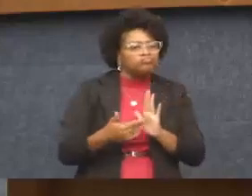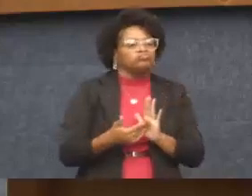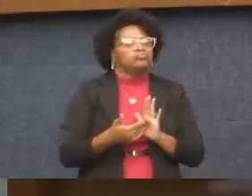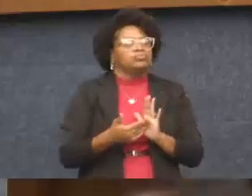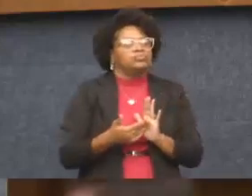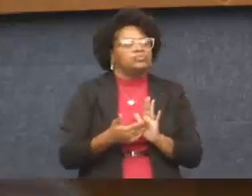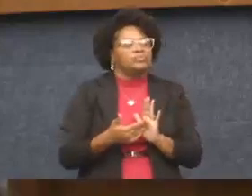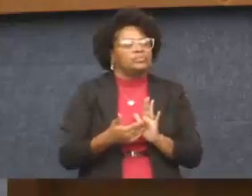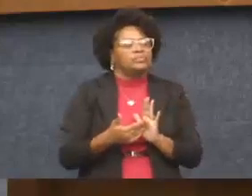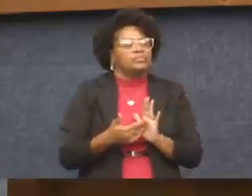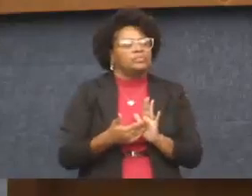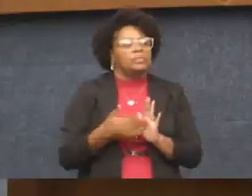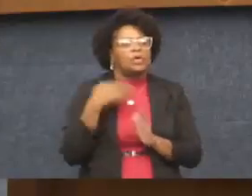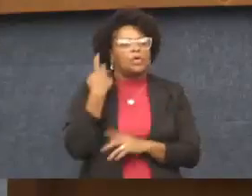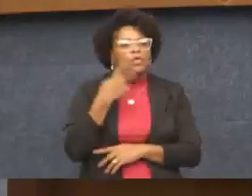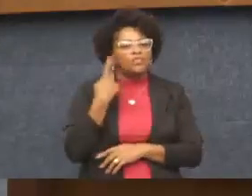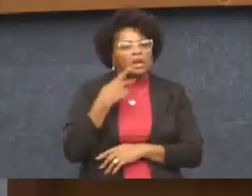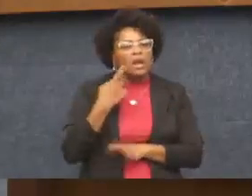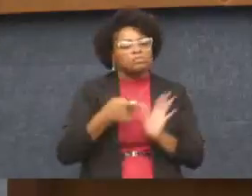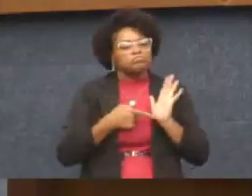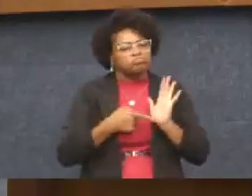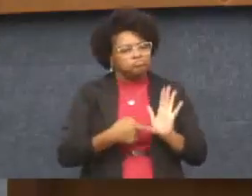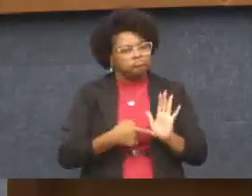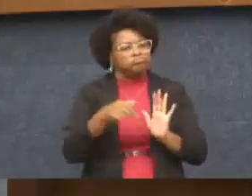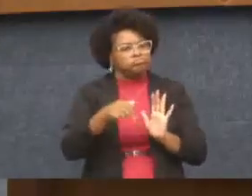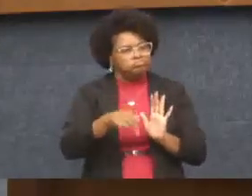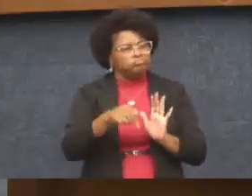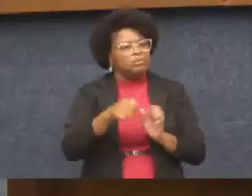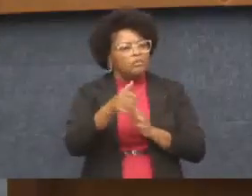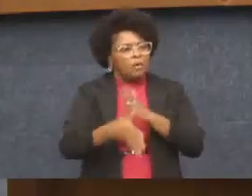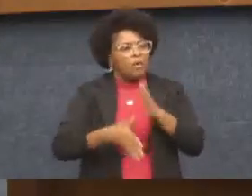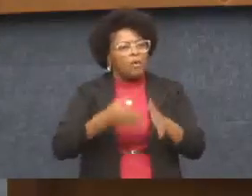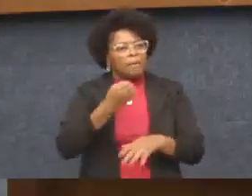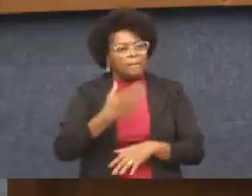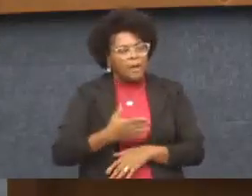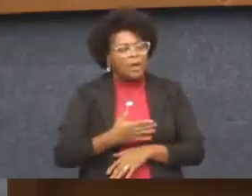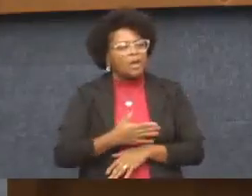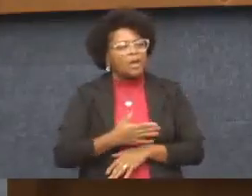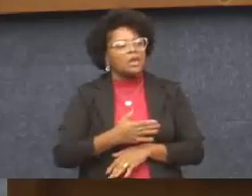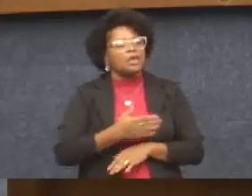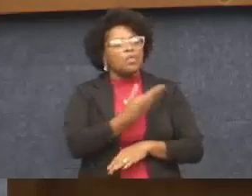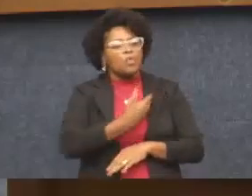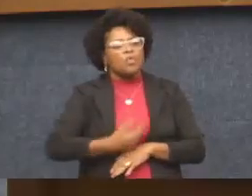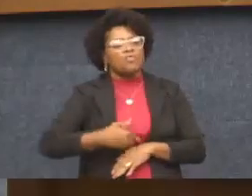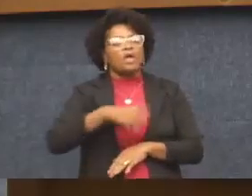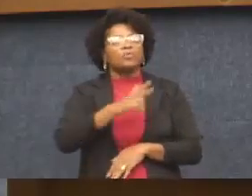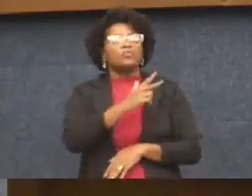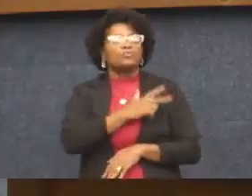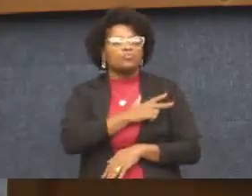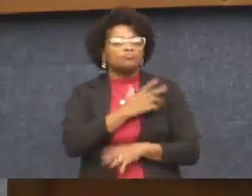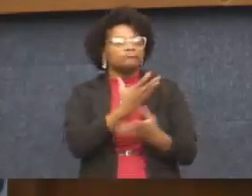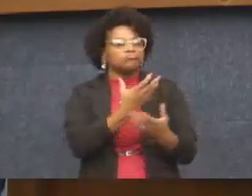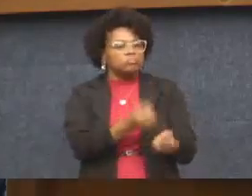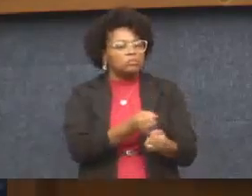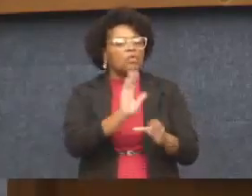vereador Bruno colocou muito bem aqui, enviado pelo governo Lula. Então, encaminho o voto sim.